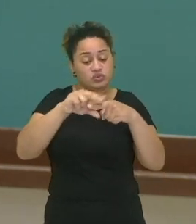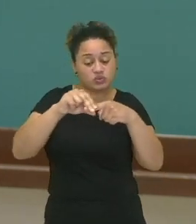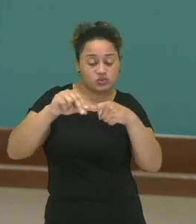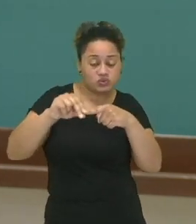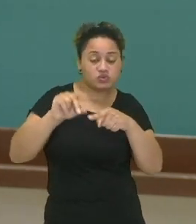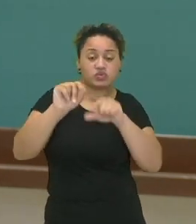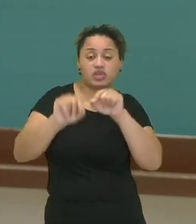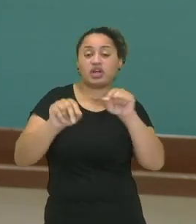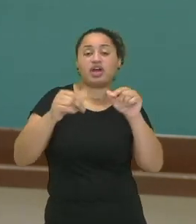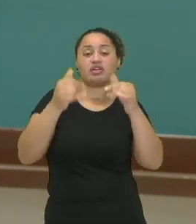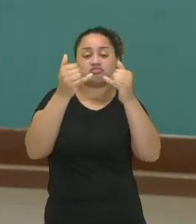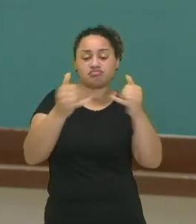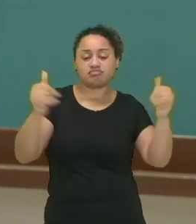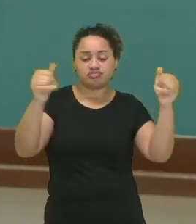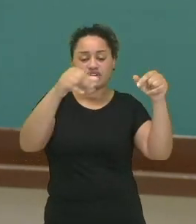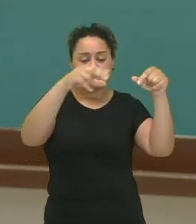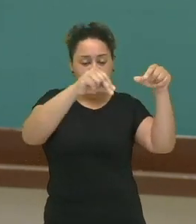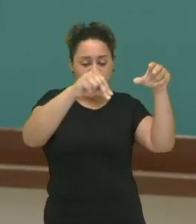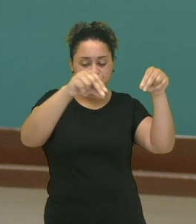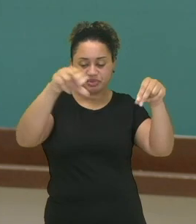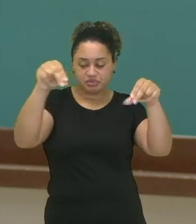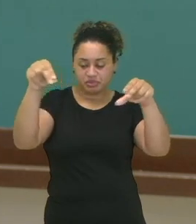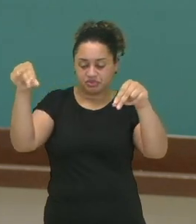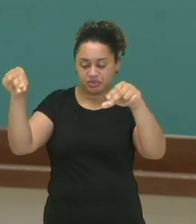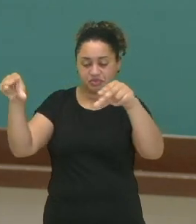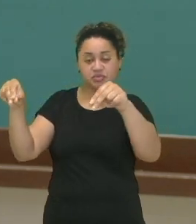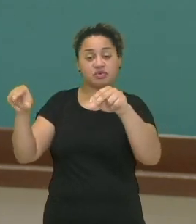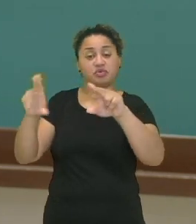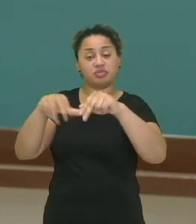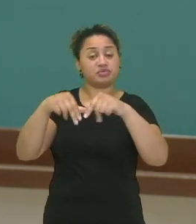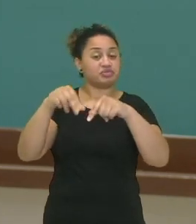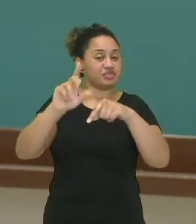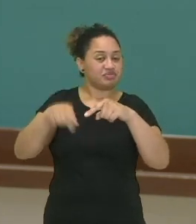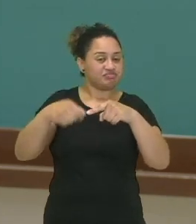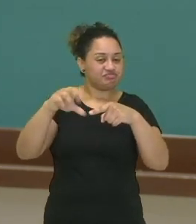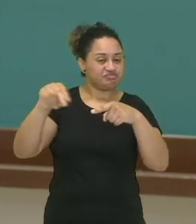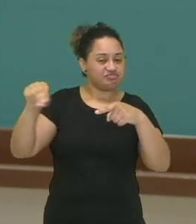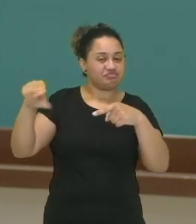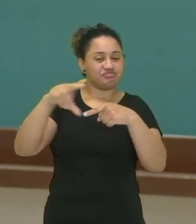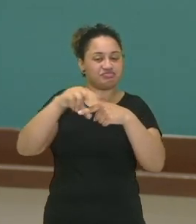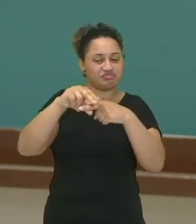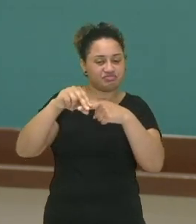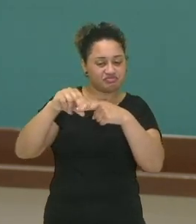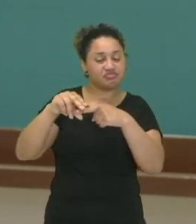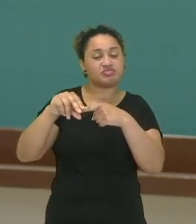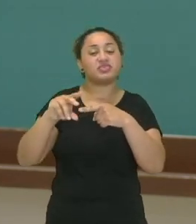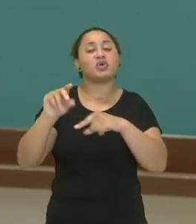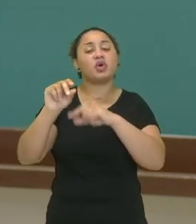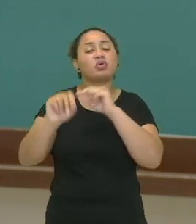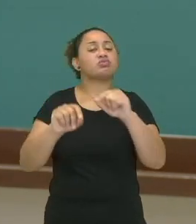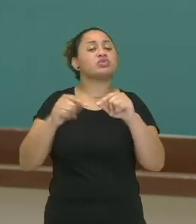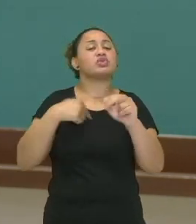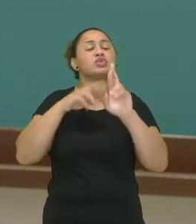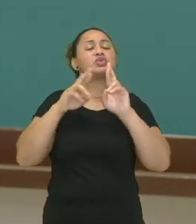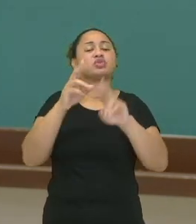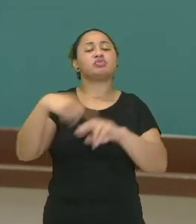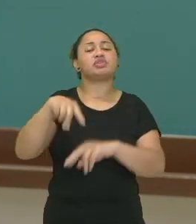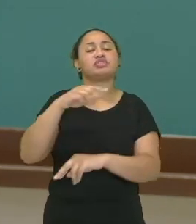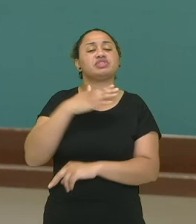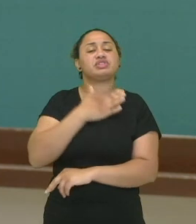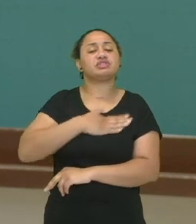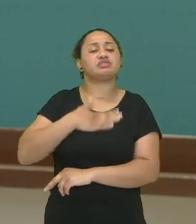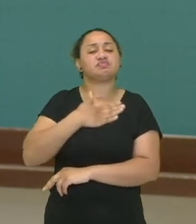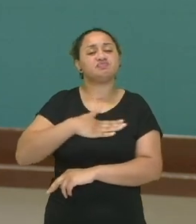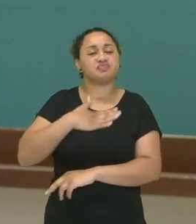que é feita em varal, né? Penduradinha ali no cordão, por isso cordéis, né? Vem aí do cordão. Então espero que vocês tenham